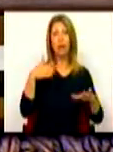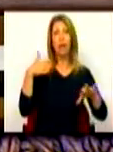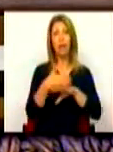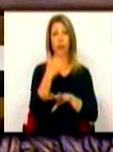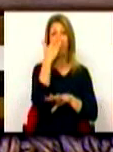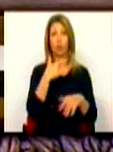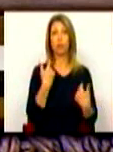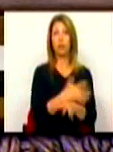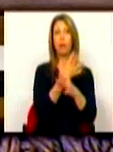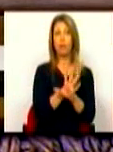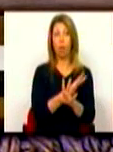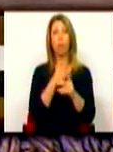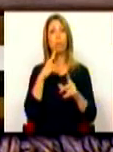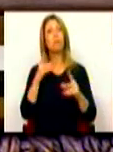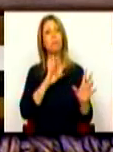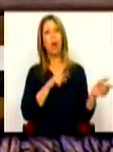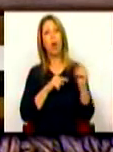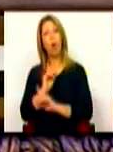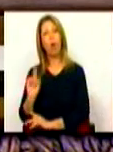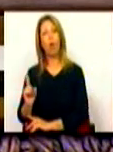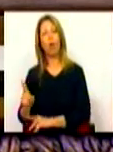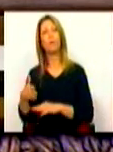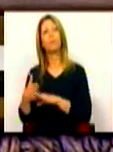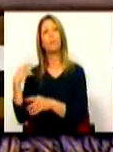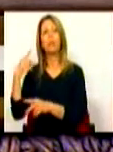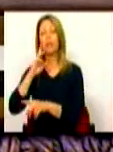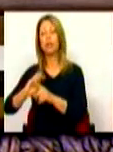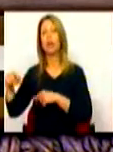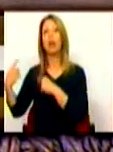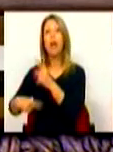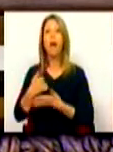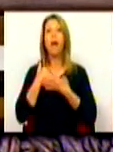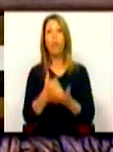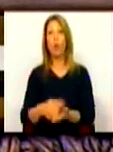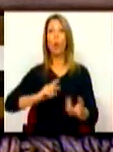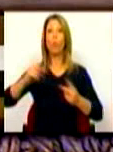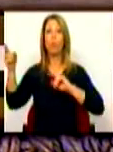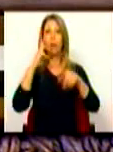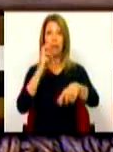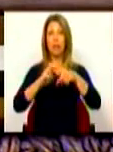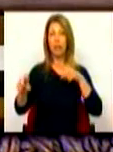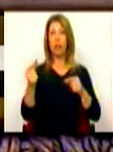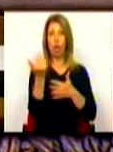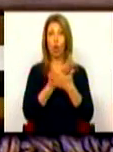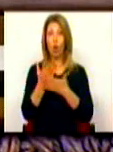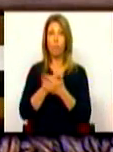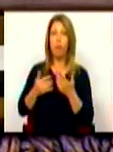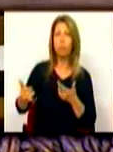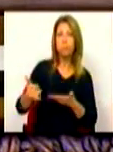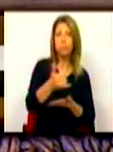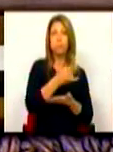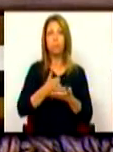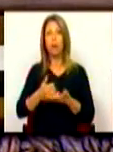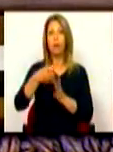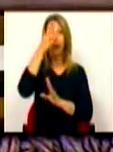na produção de energia de fontes renováveis. Apoiar a mobilidade elétrica. Na economia circular, empreender a